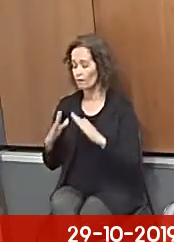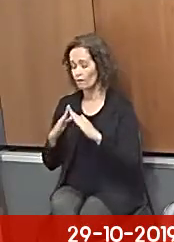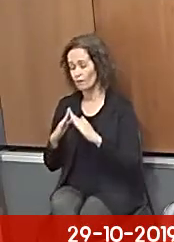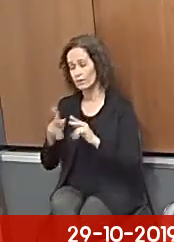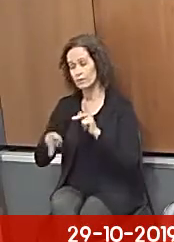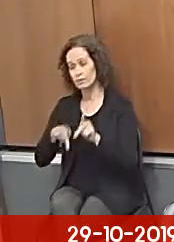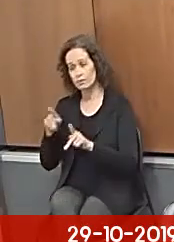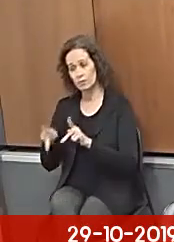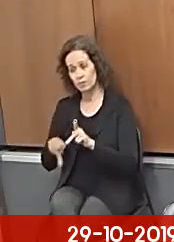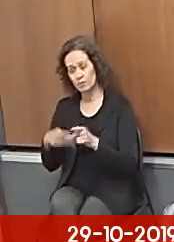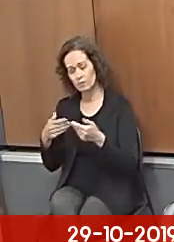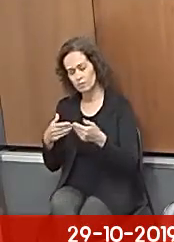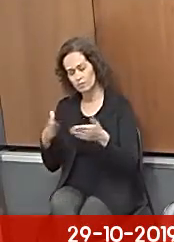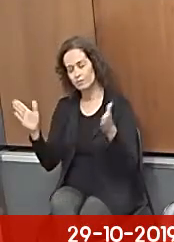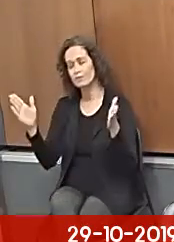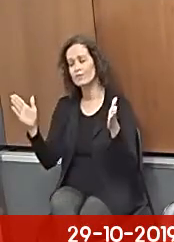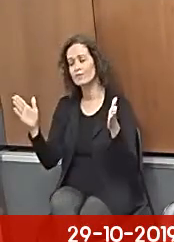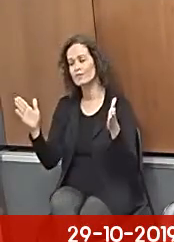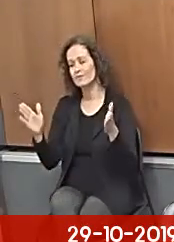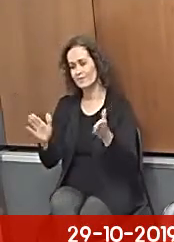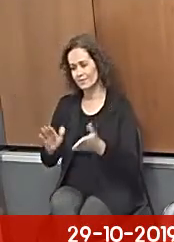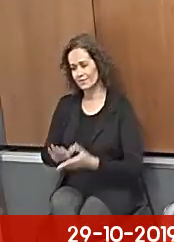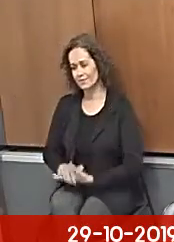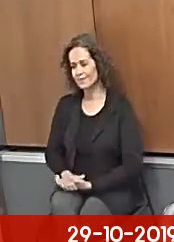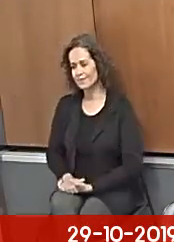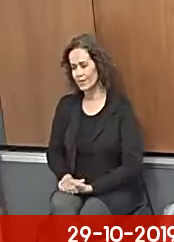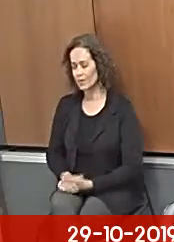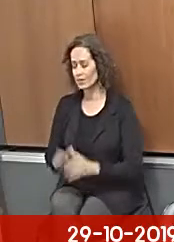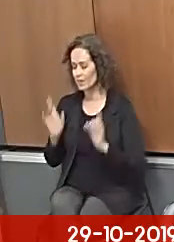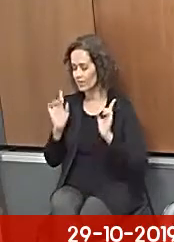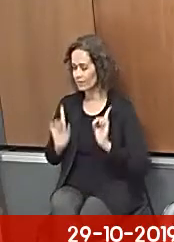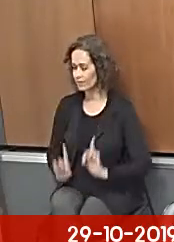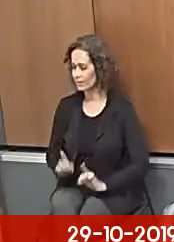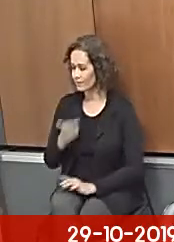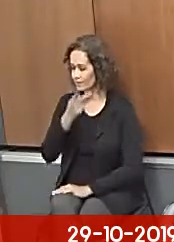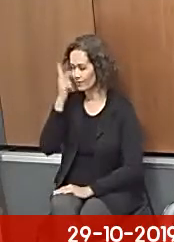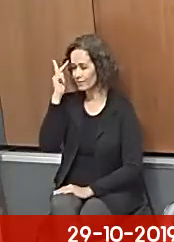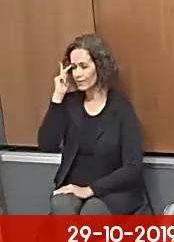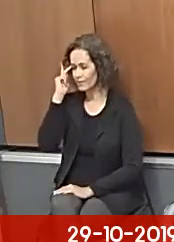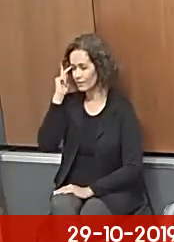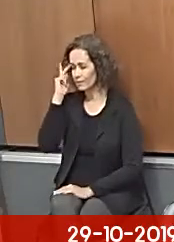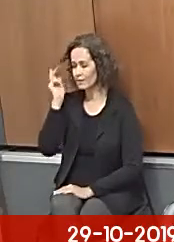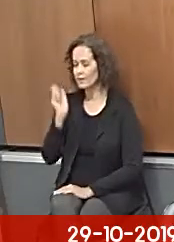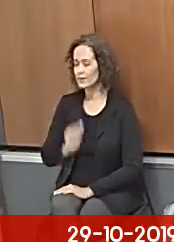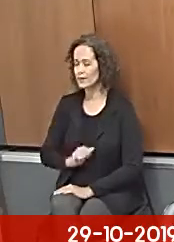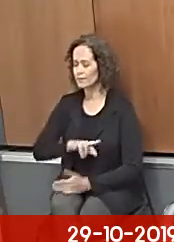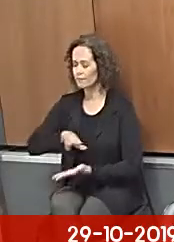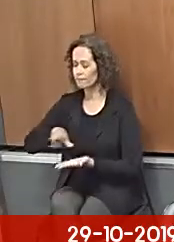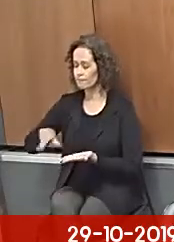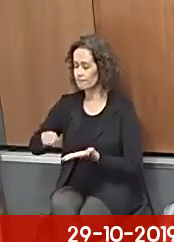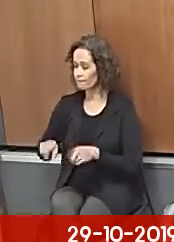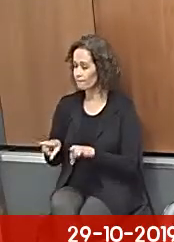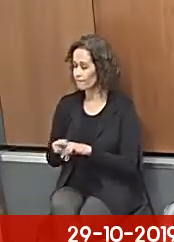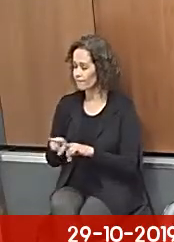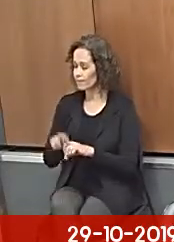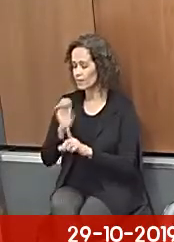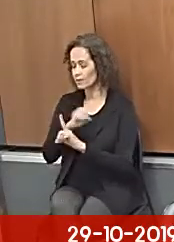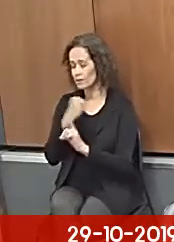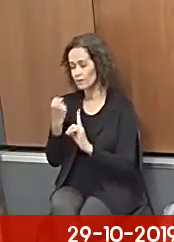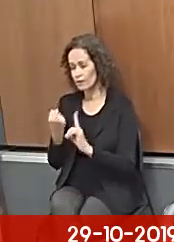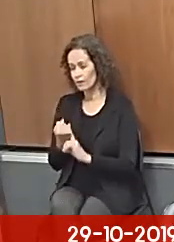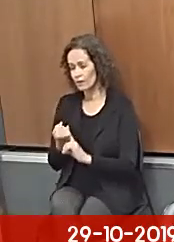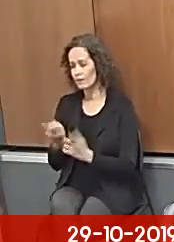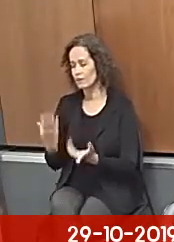Povo precisa abrir as portas para os deficientes. E também para que a sociedade